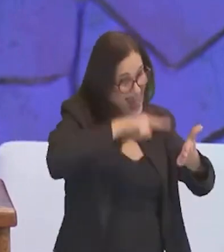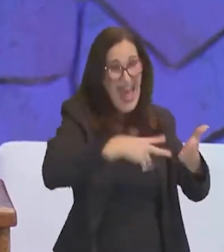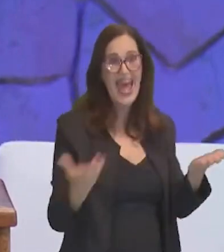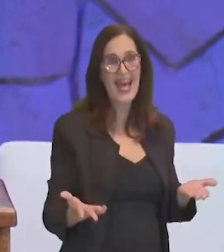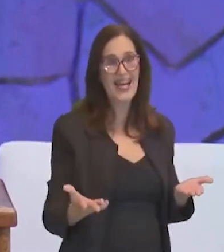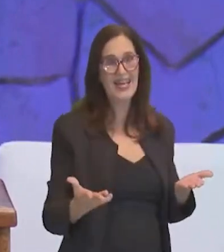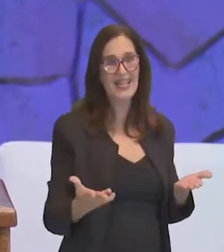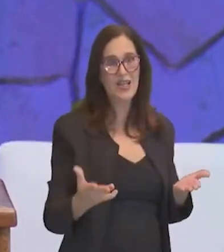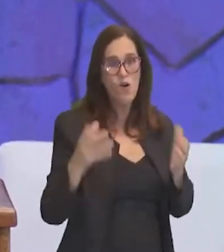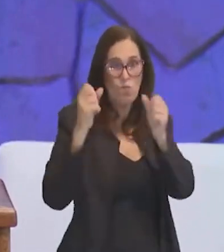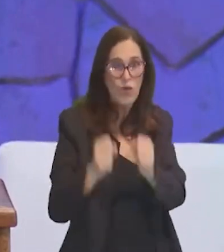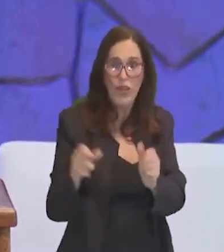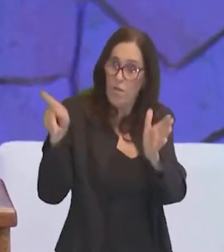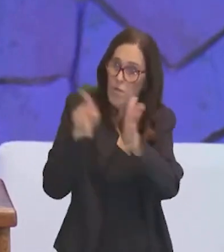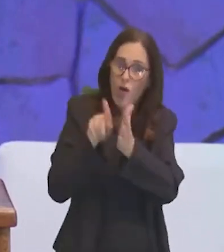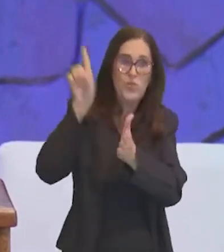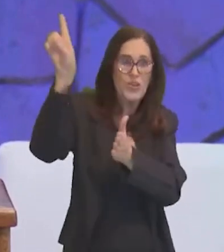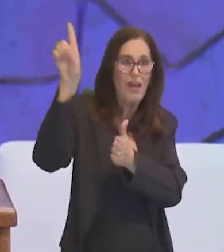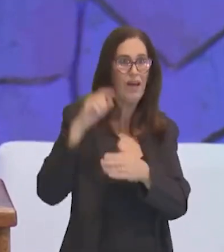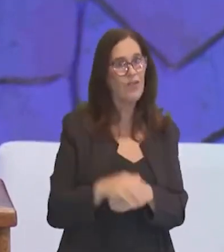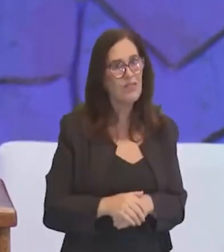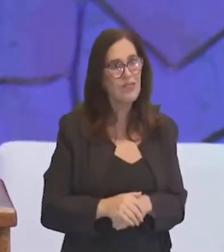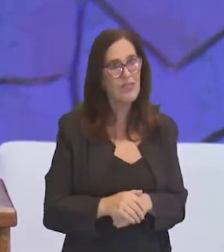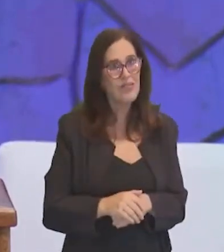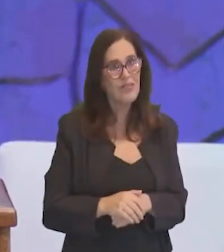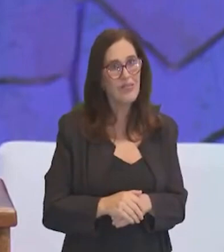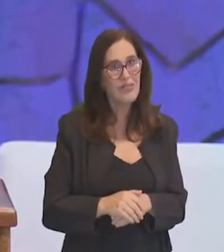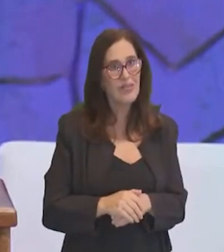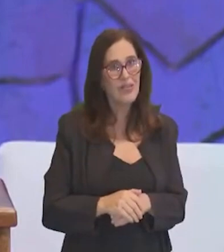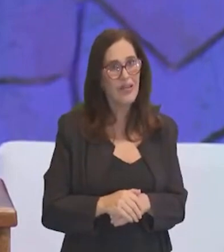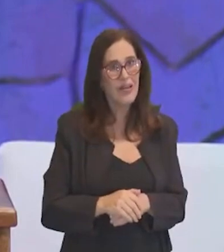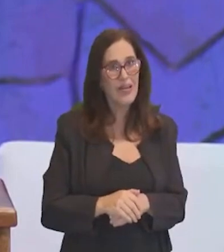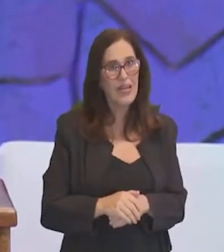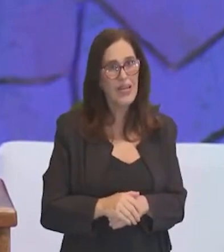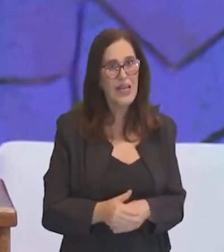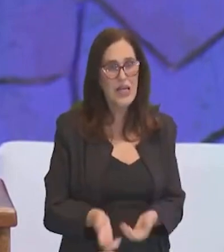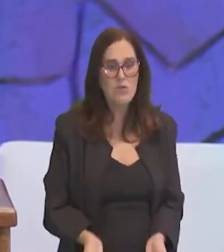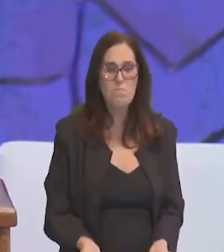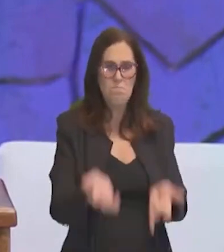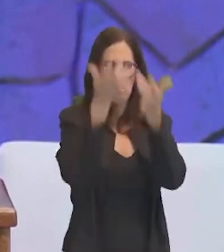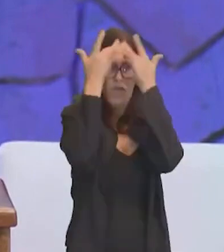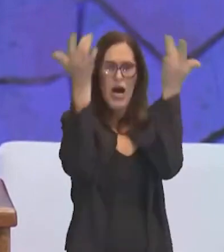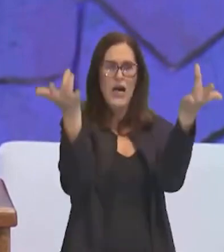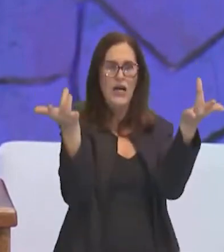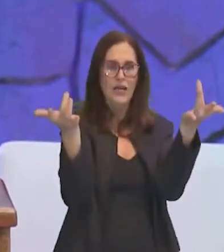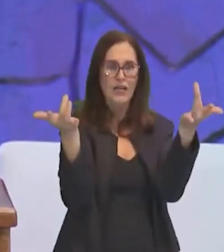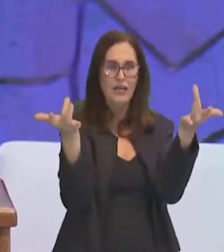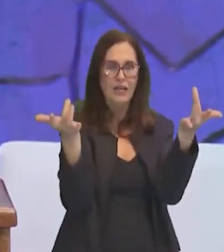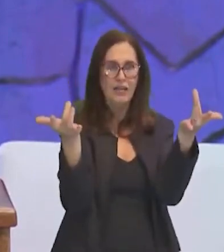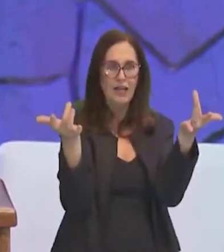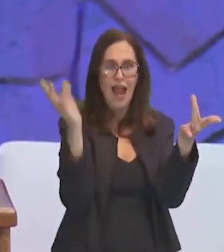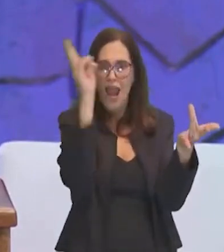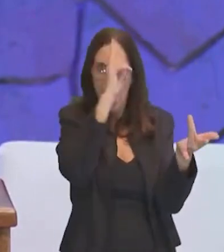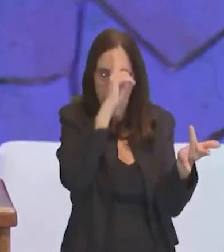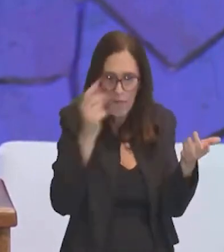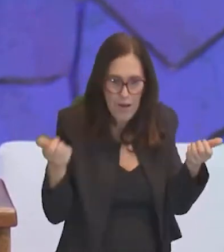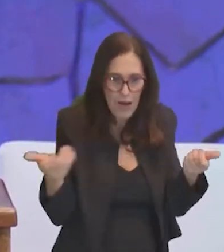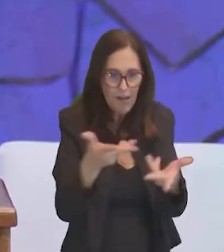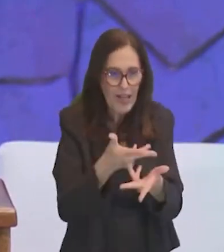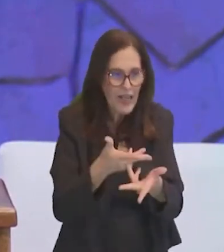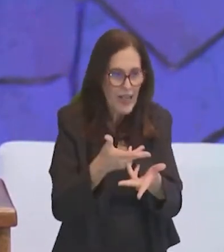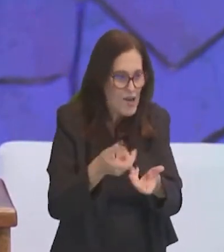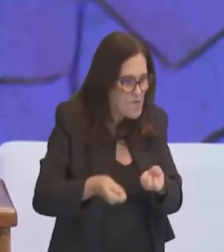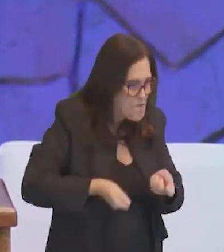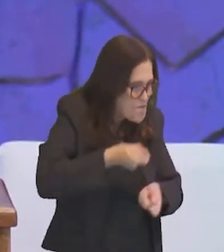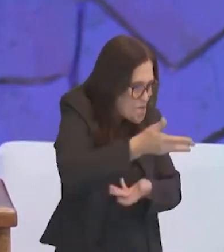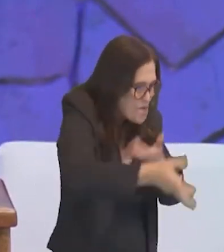Lembre do poder do nosso Deus e não aparte da sua boca essas maravilhas. Conte aos outros.